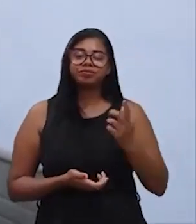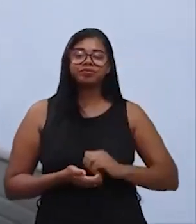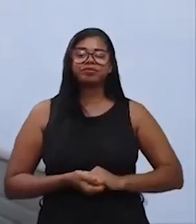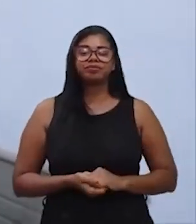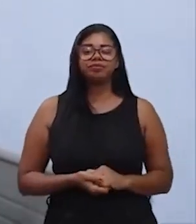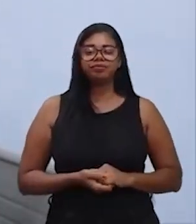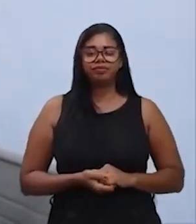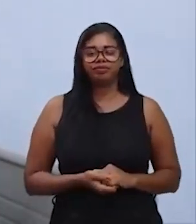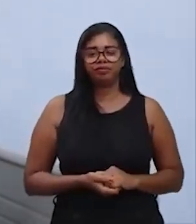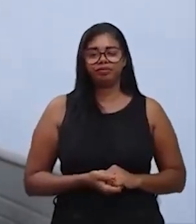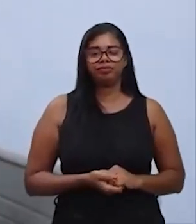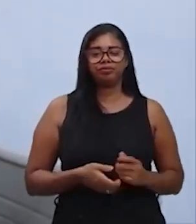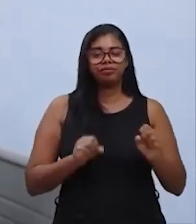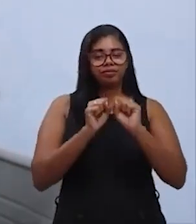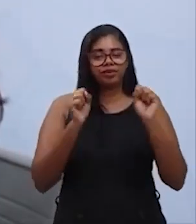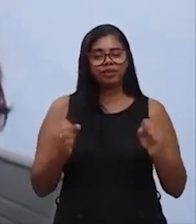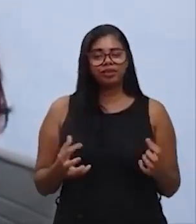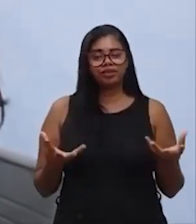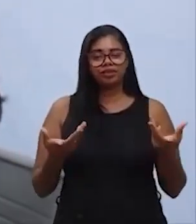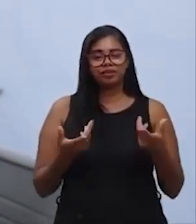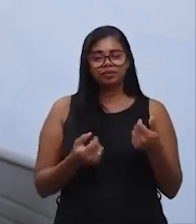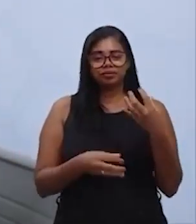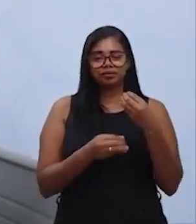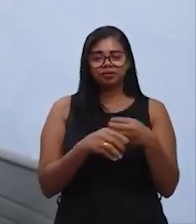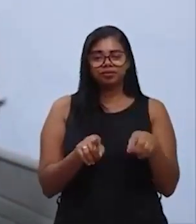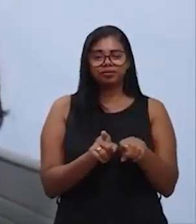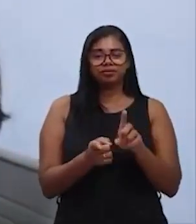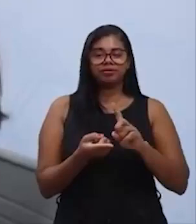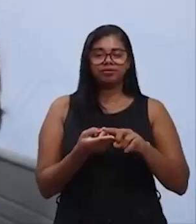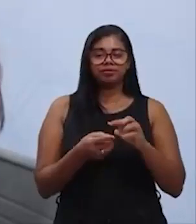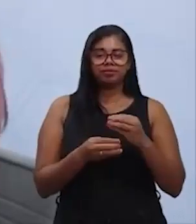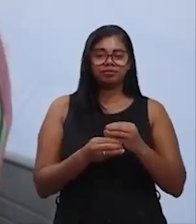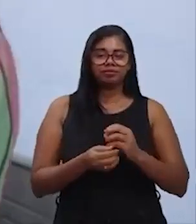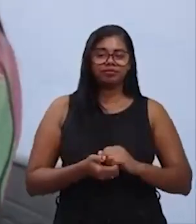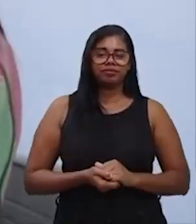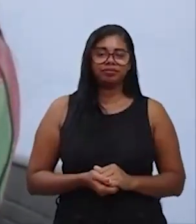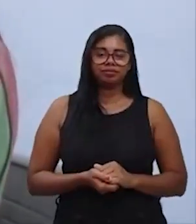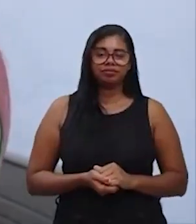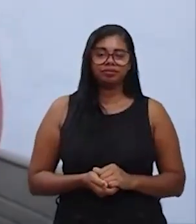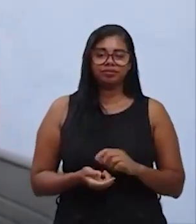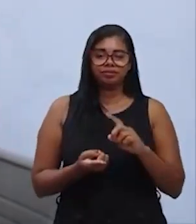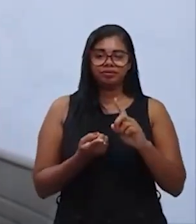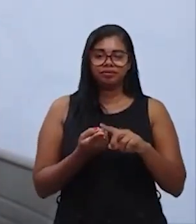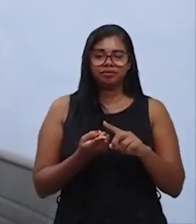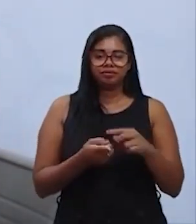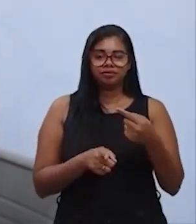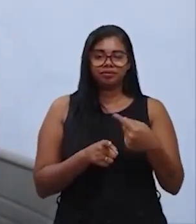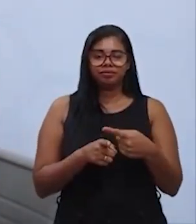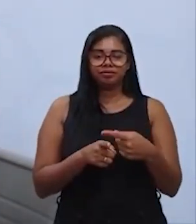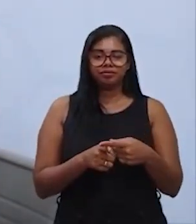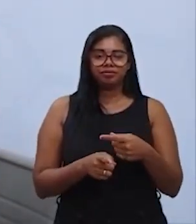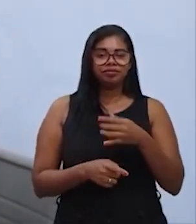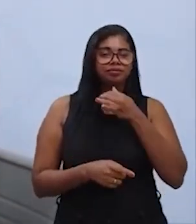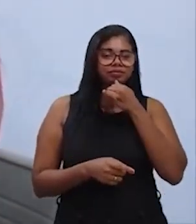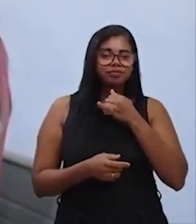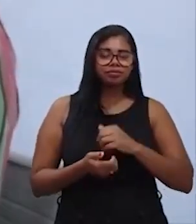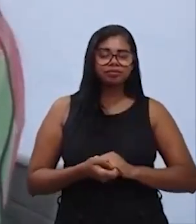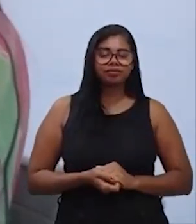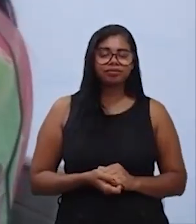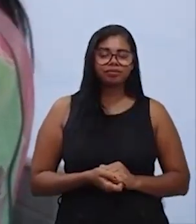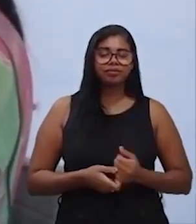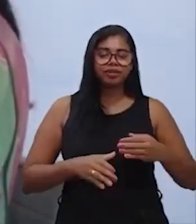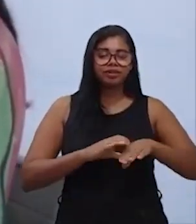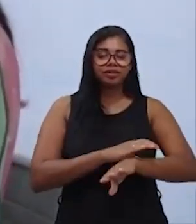super concordo, acho um tema fantástico falar de criatividade. Também porque a gente está